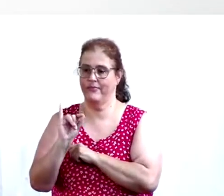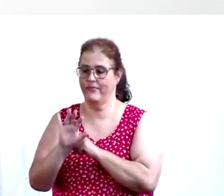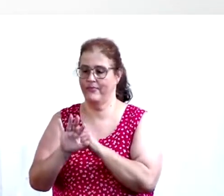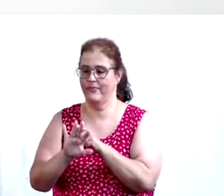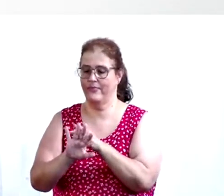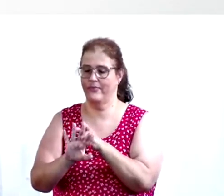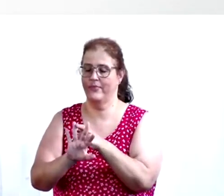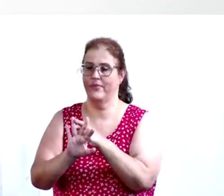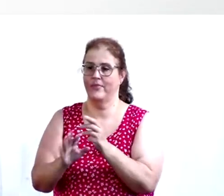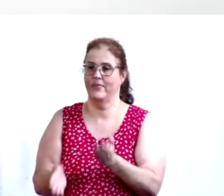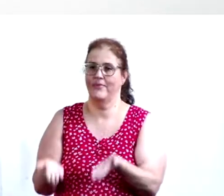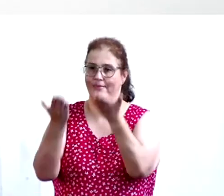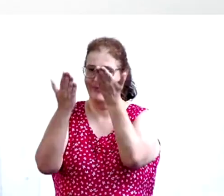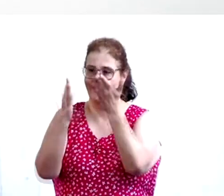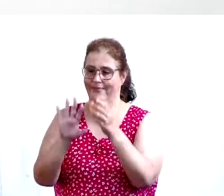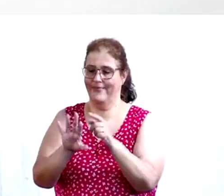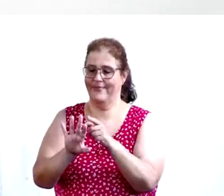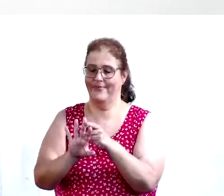elevados,